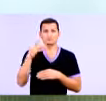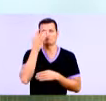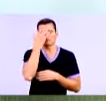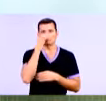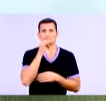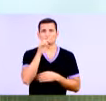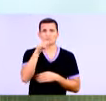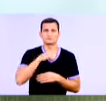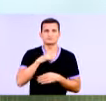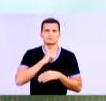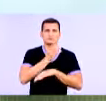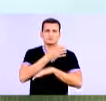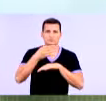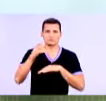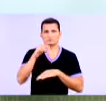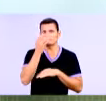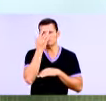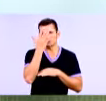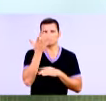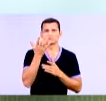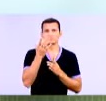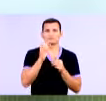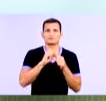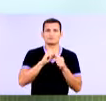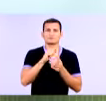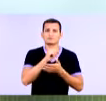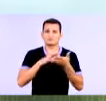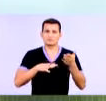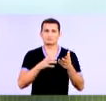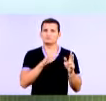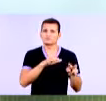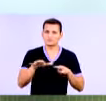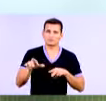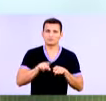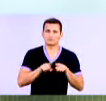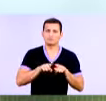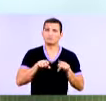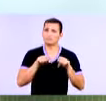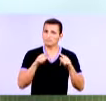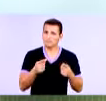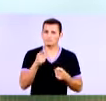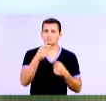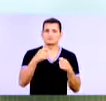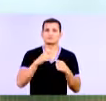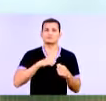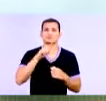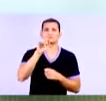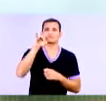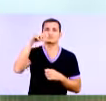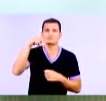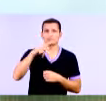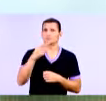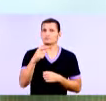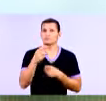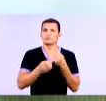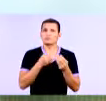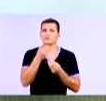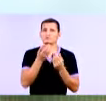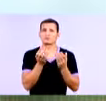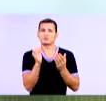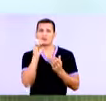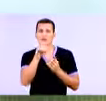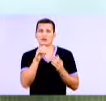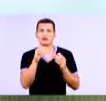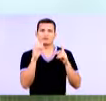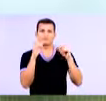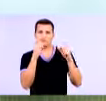tiver o Windows, muito fácil você fazer a atividade dessa semana também. Mas você precisa ter o GIMP, né? Não tem como você aplicar um filtro, uma transformação